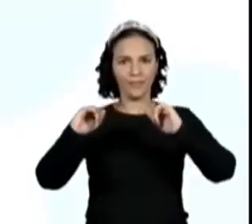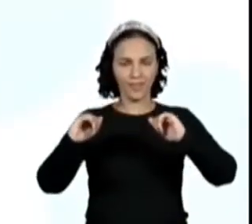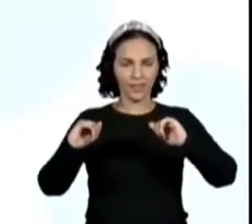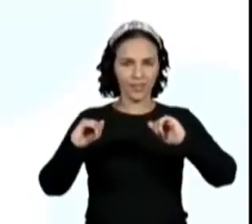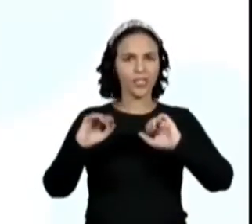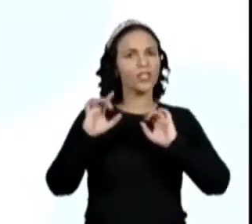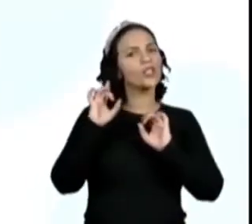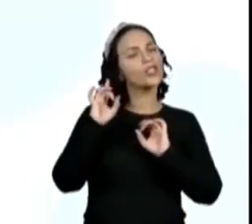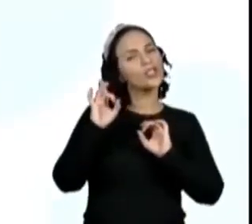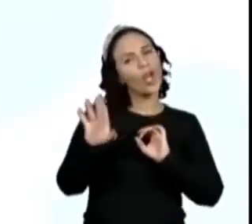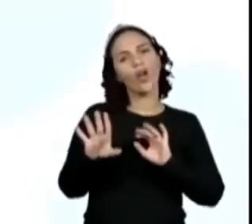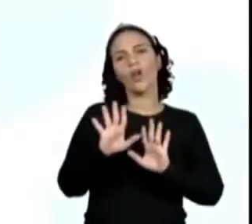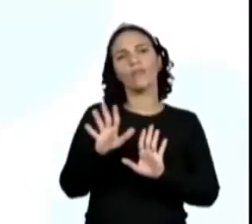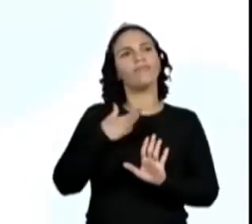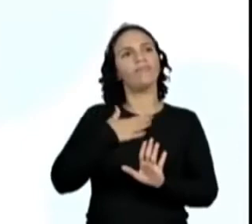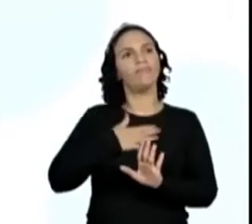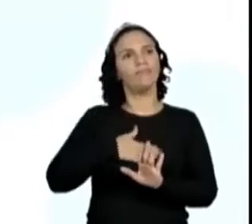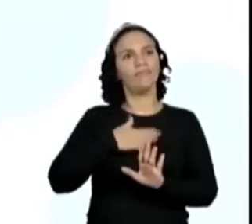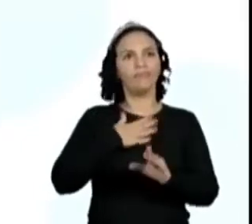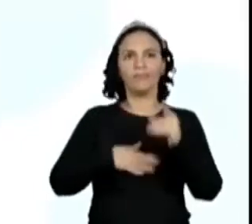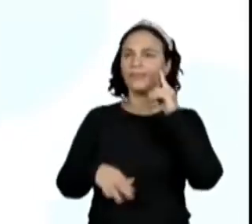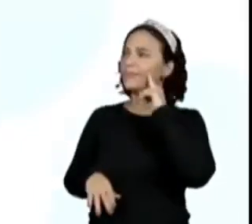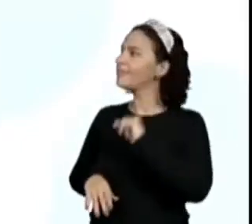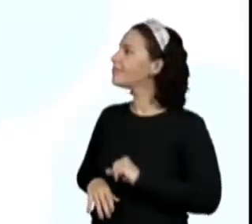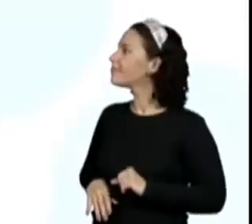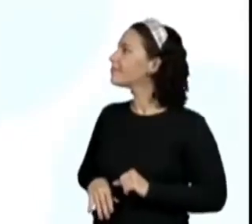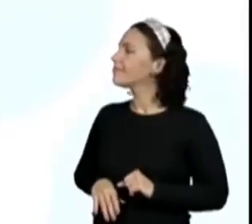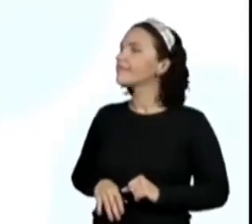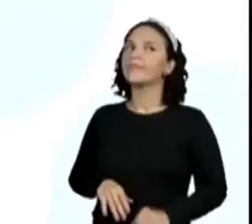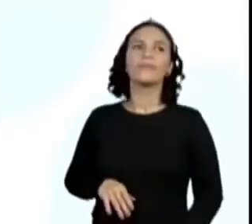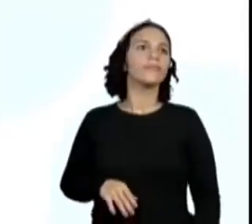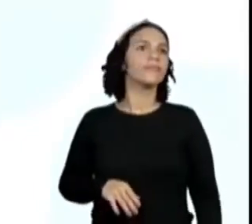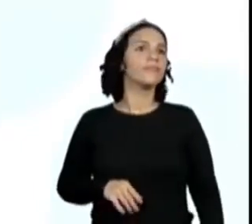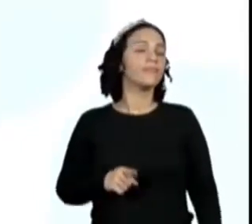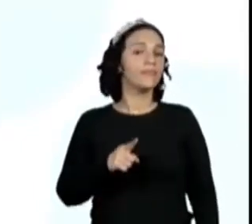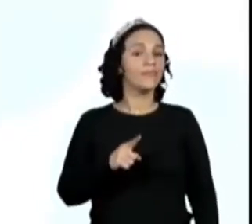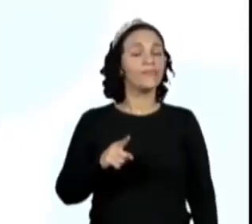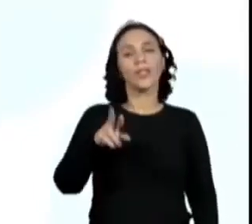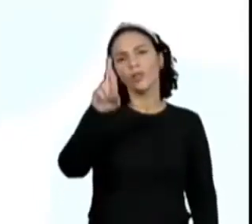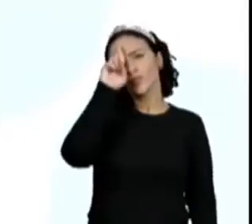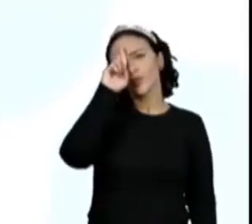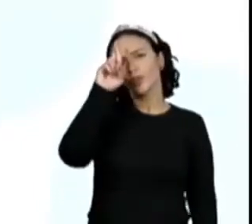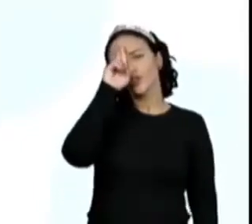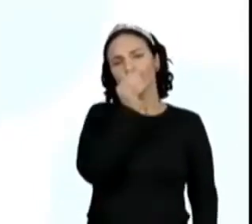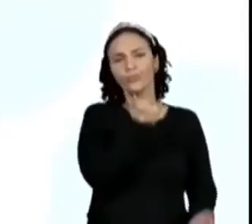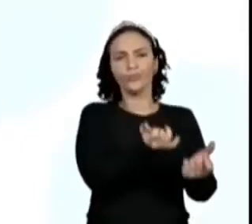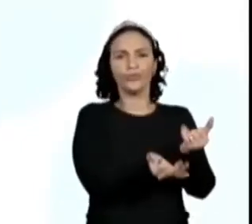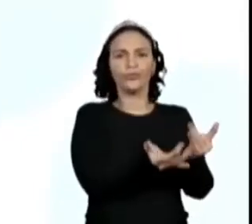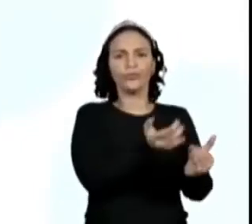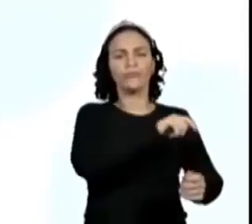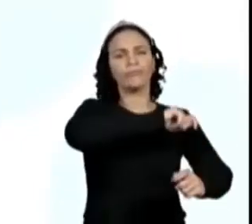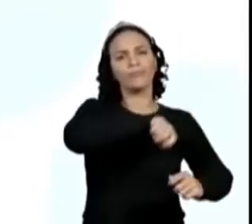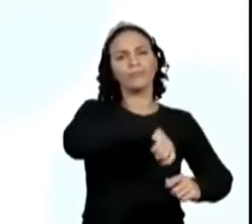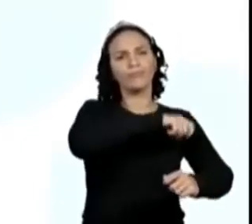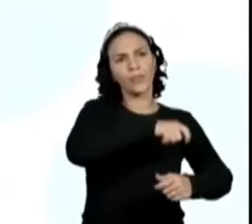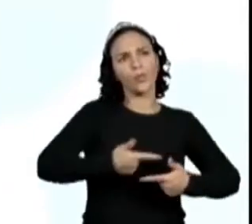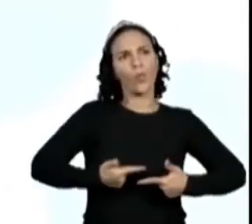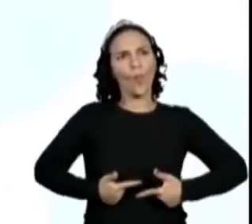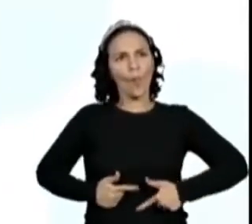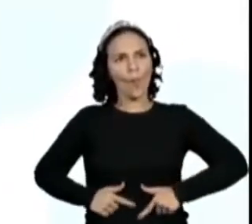só para dividir. Olha só, meio-dia, panela no fogo, barriga